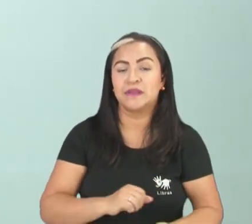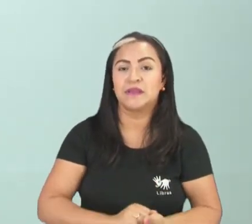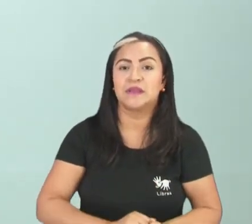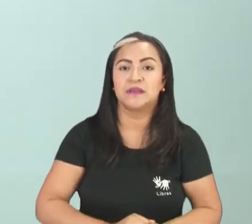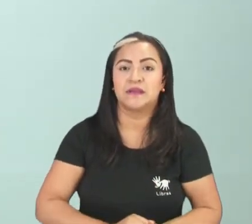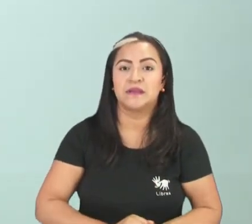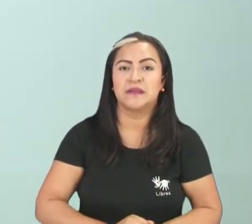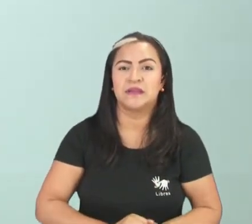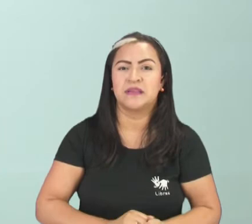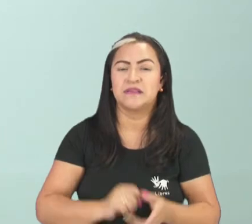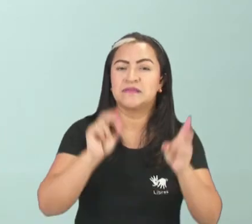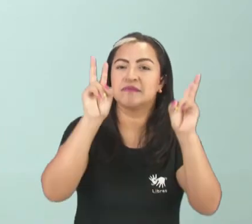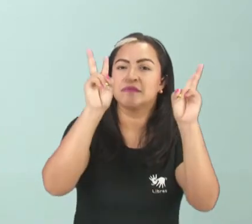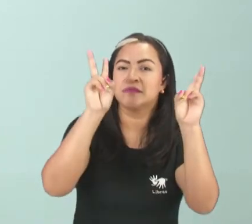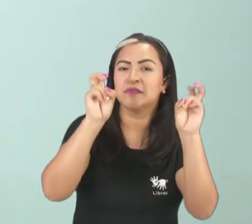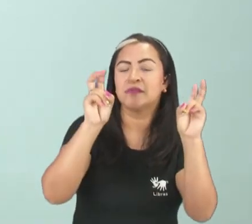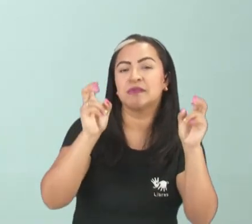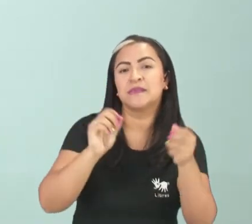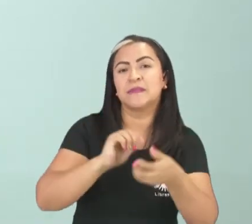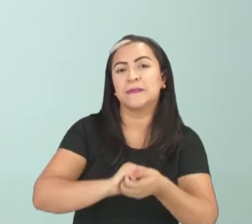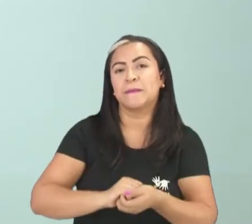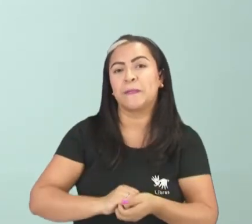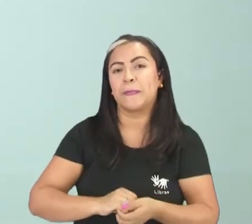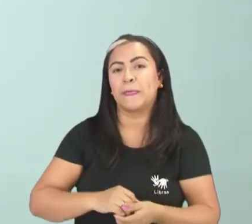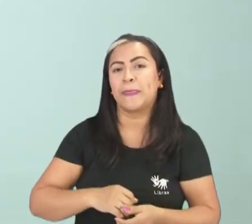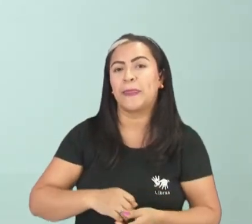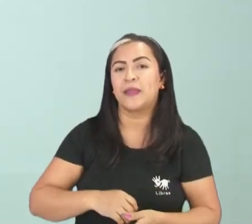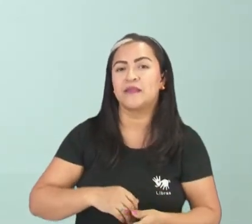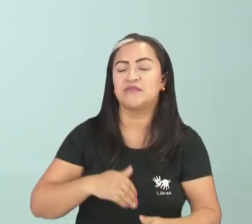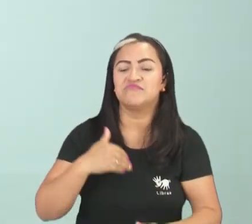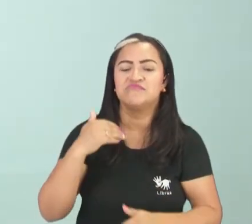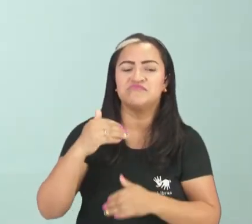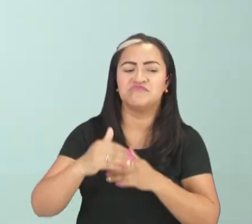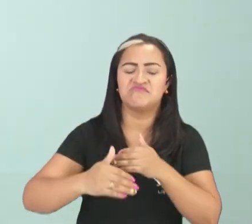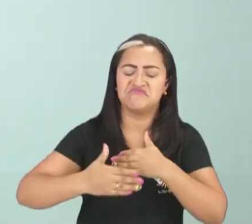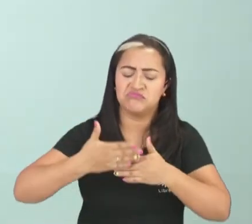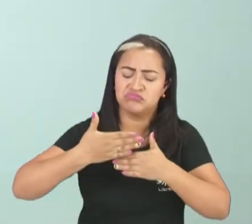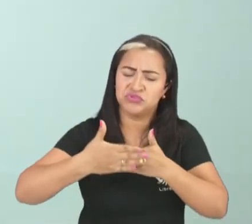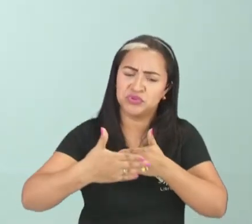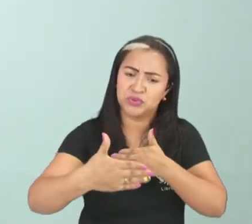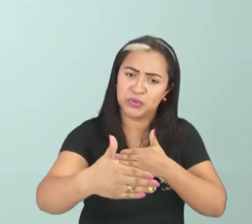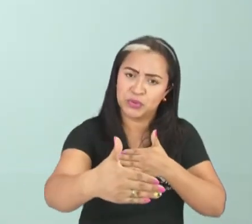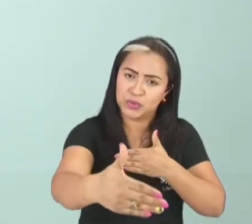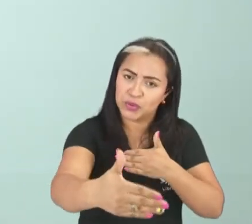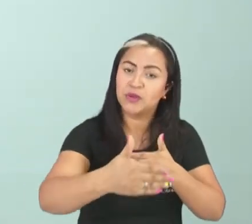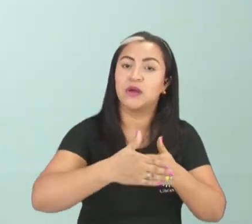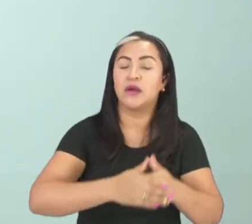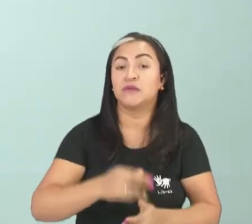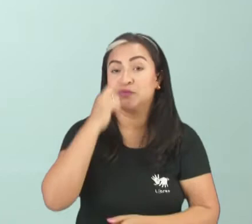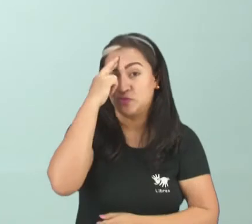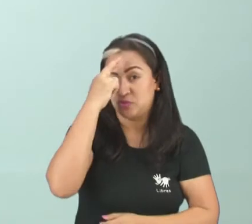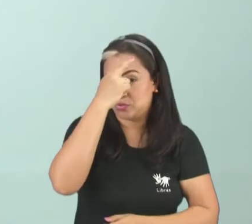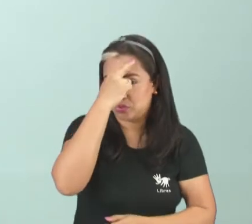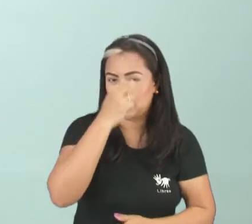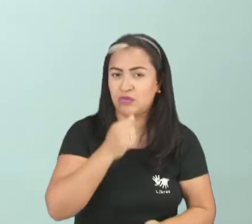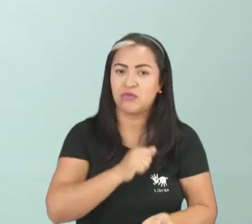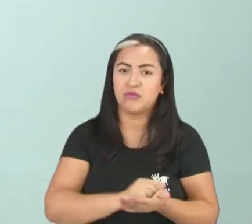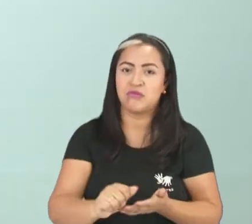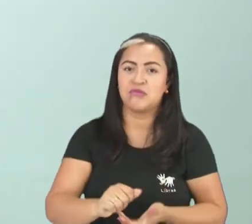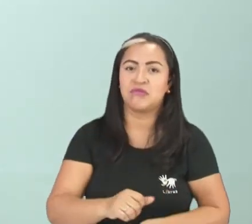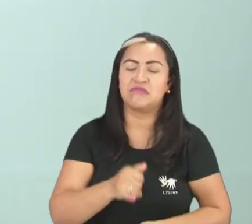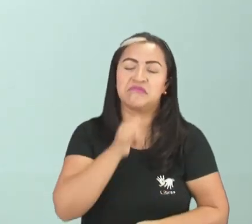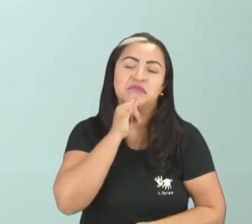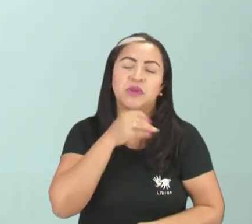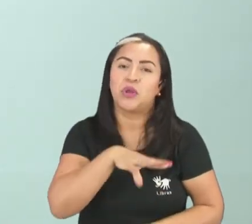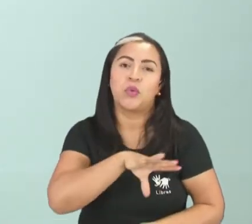elemento que ultrapassa ali o limite histórico, né? Por mais que ela tenha sido escrita, que o Amor é Fogo, lá do